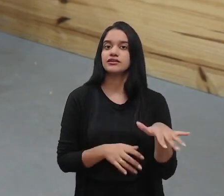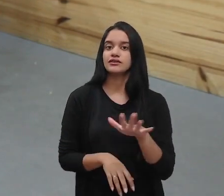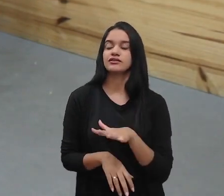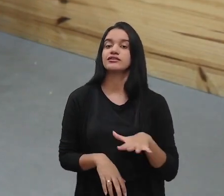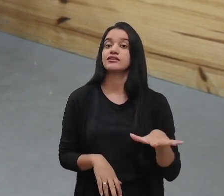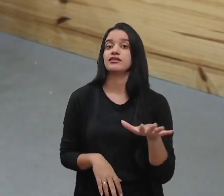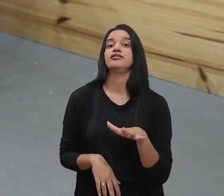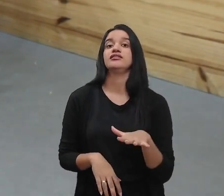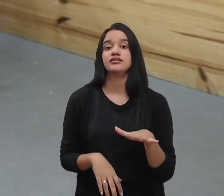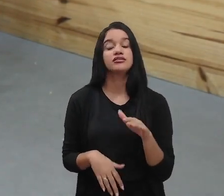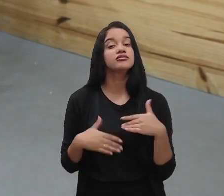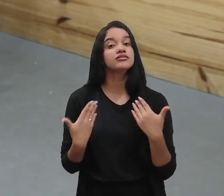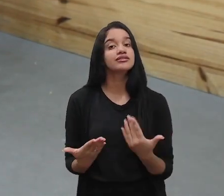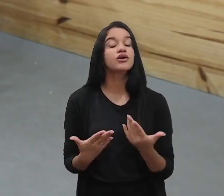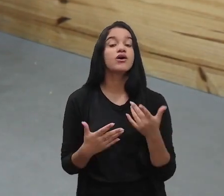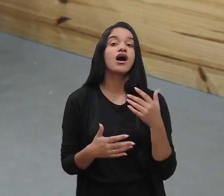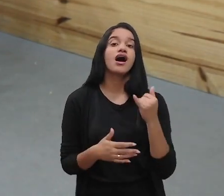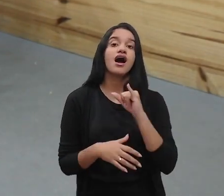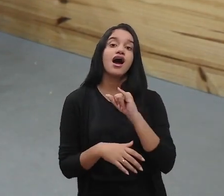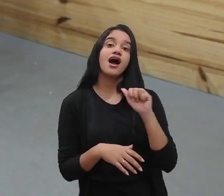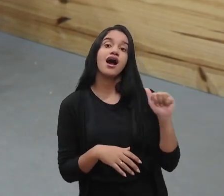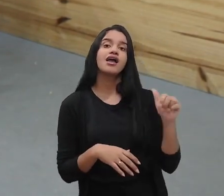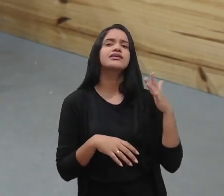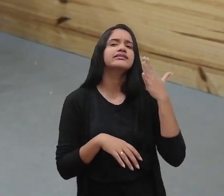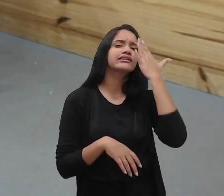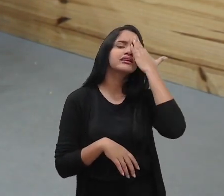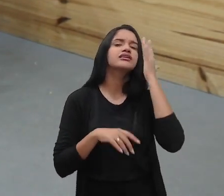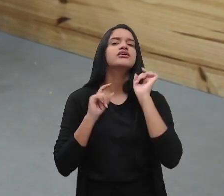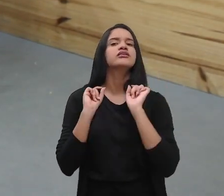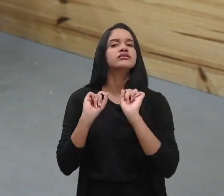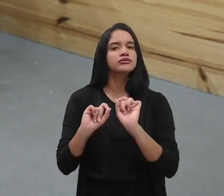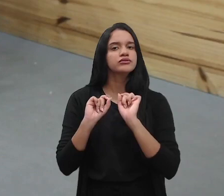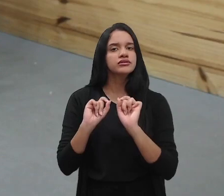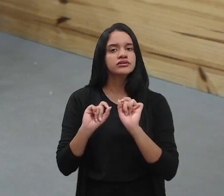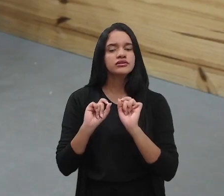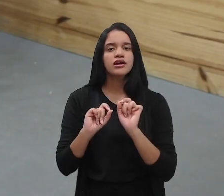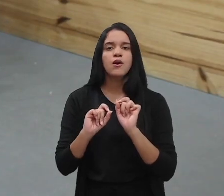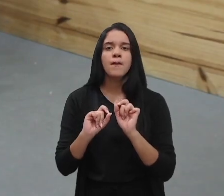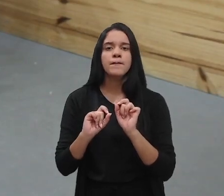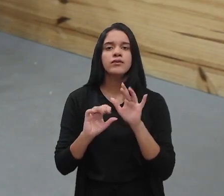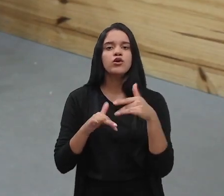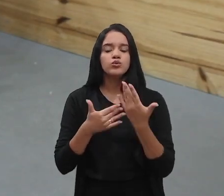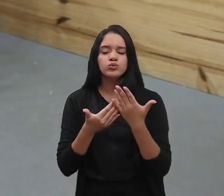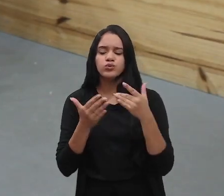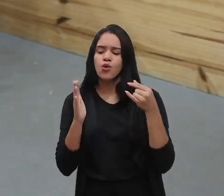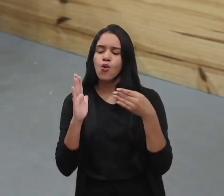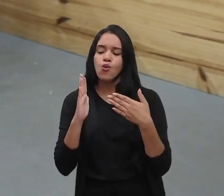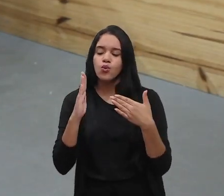deles. E aí, o que a inteligência artificial entendeu? Que aqueles últimos